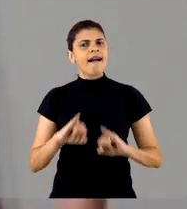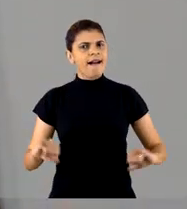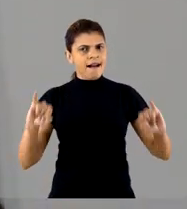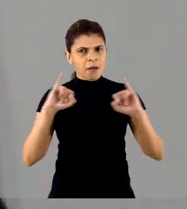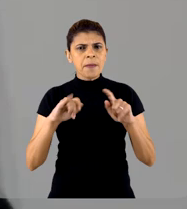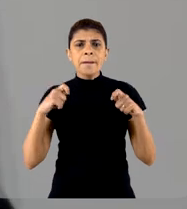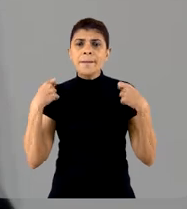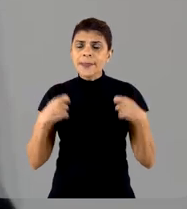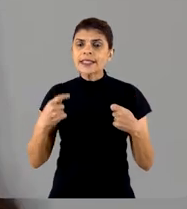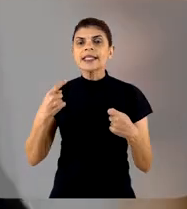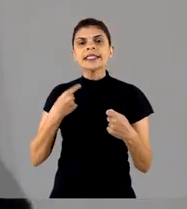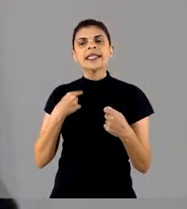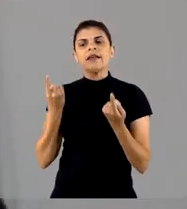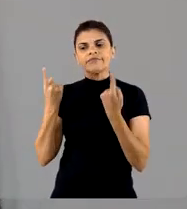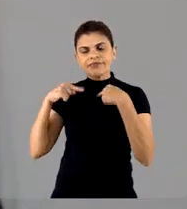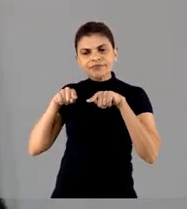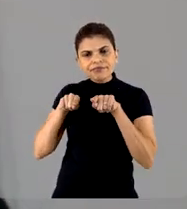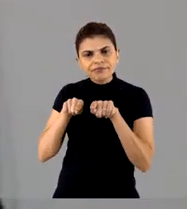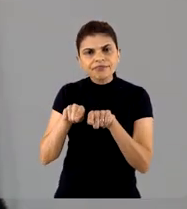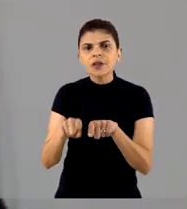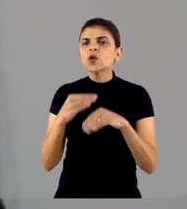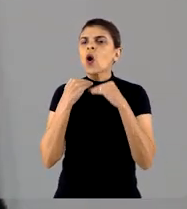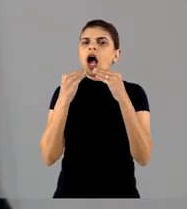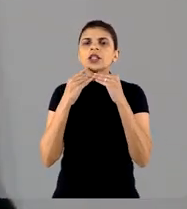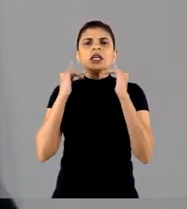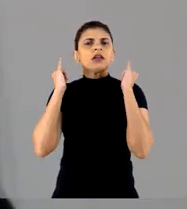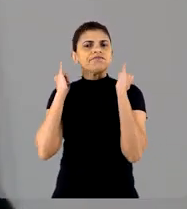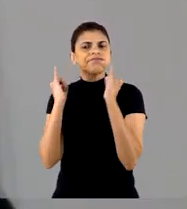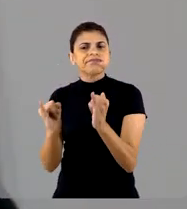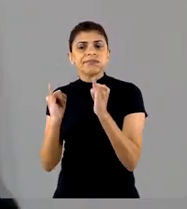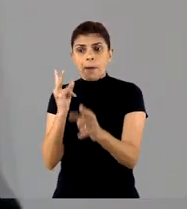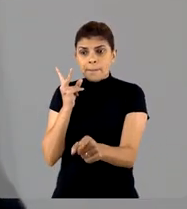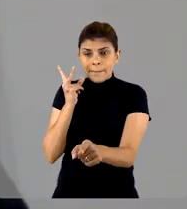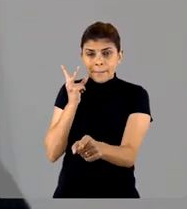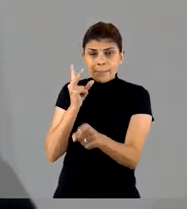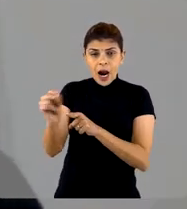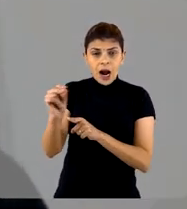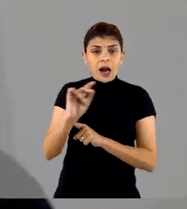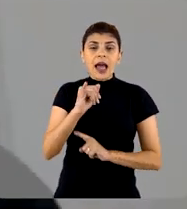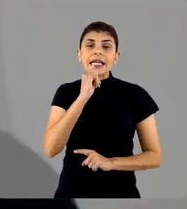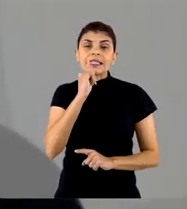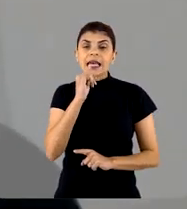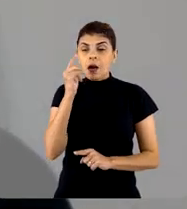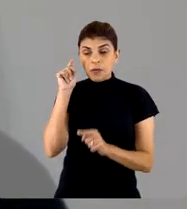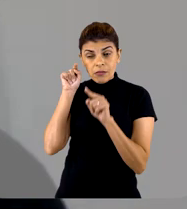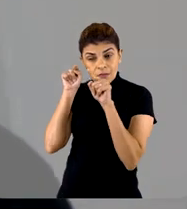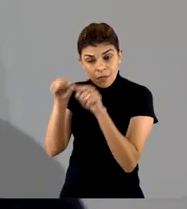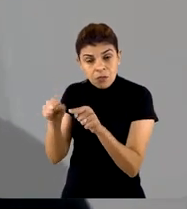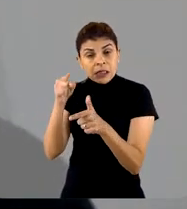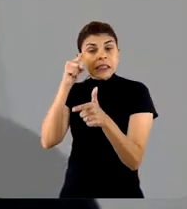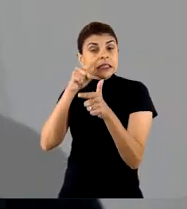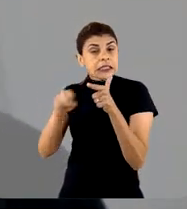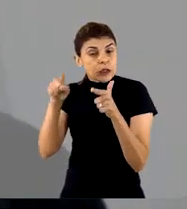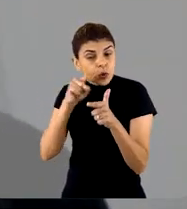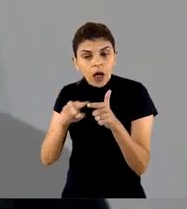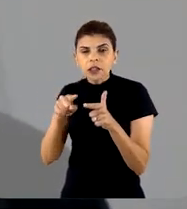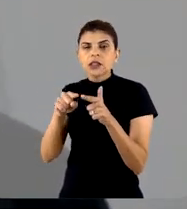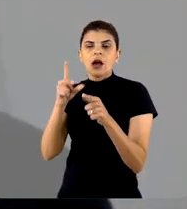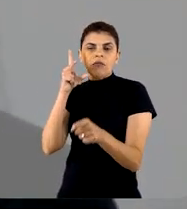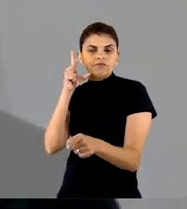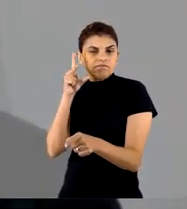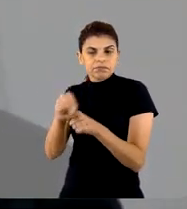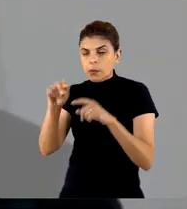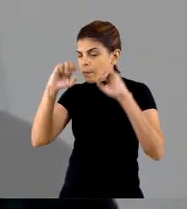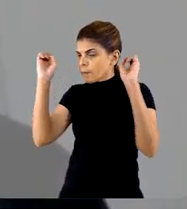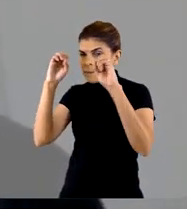campanhas tinham que ser horizontais. Ou seja, não adiantava você atacar apenas um aspecto pontual, a bala mágica,